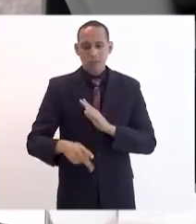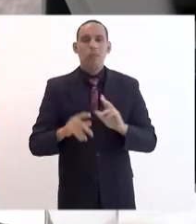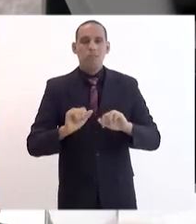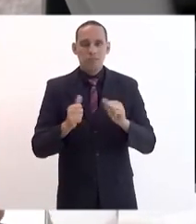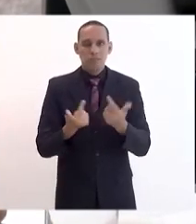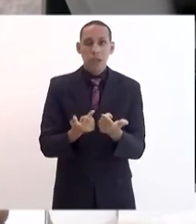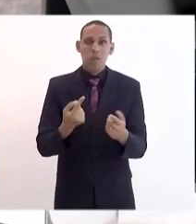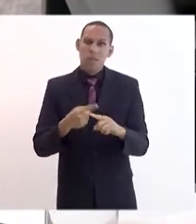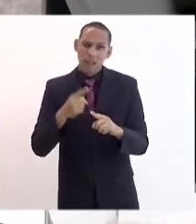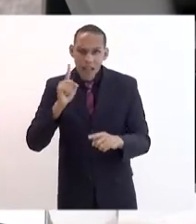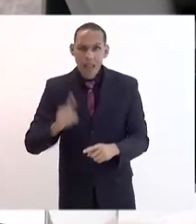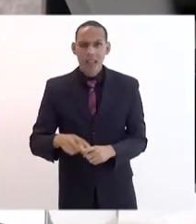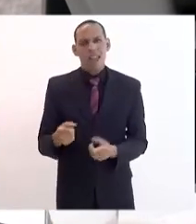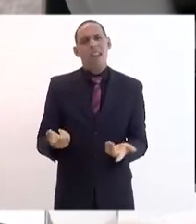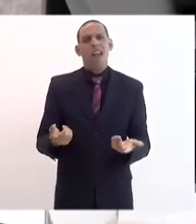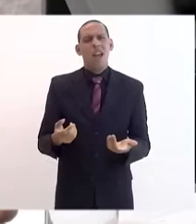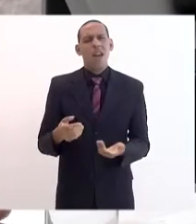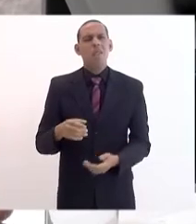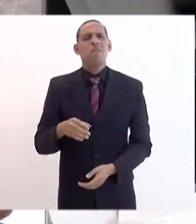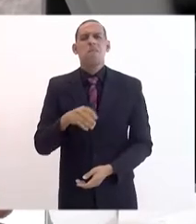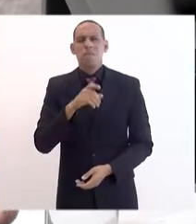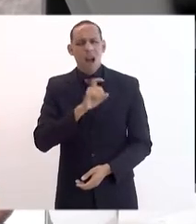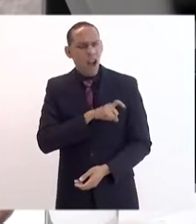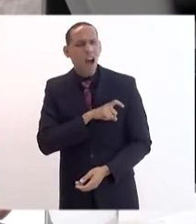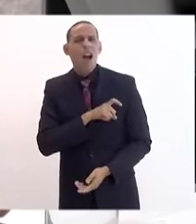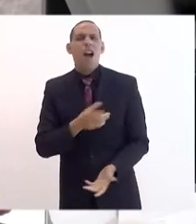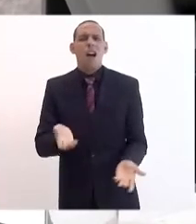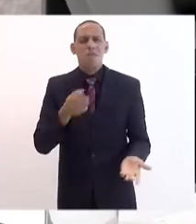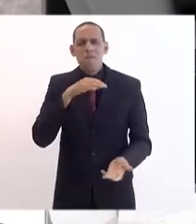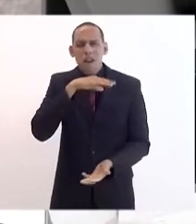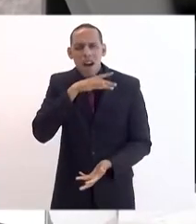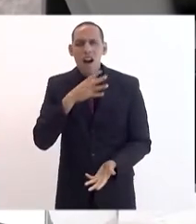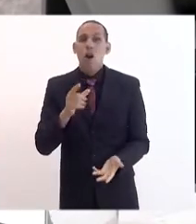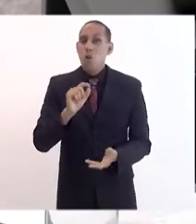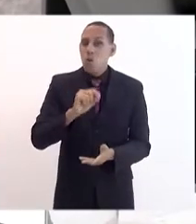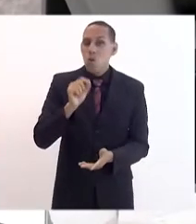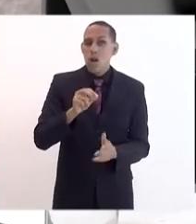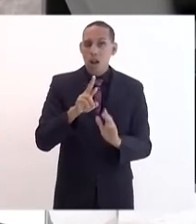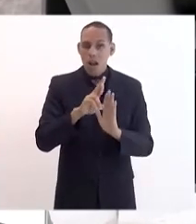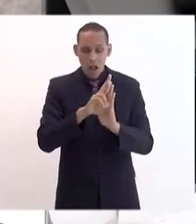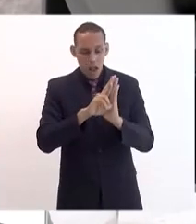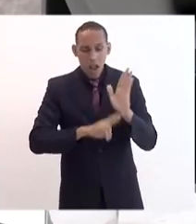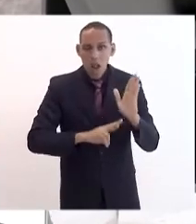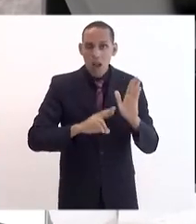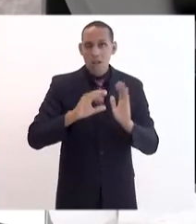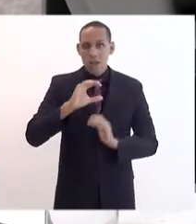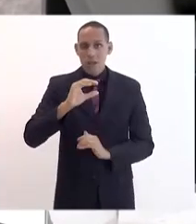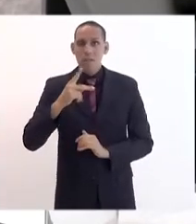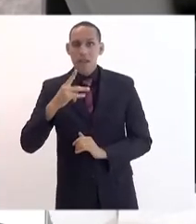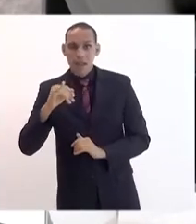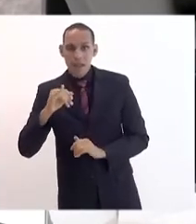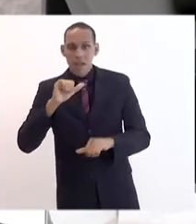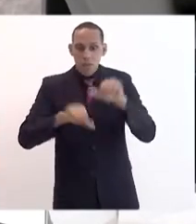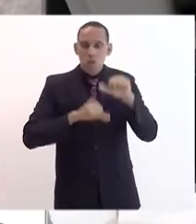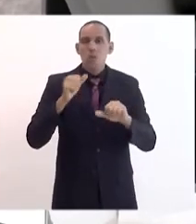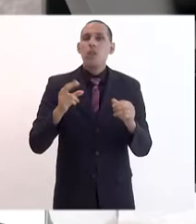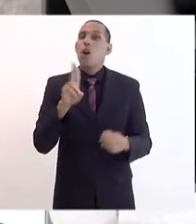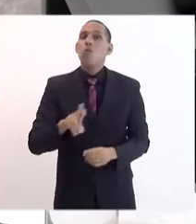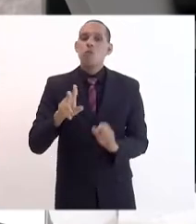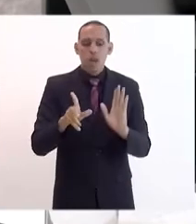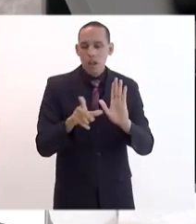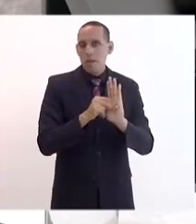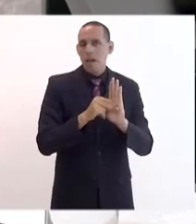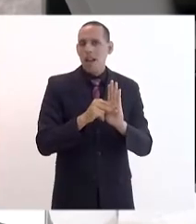eu considero que seja uma covardia, já antecipo minha opinião, mudar o relatório de uma CPI por meio de emenda, por mais que